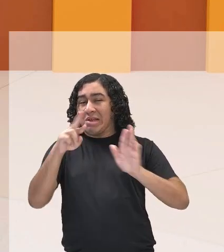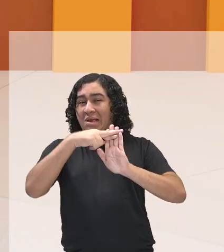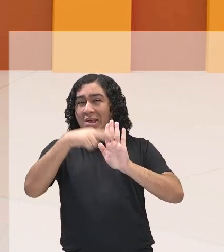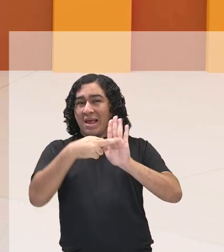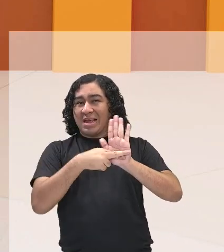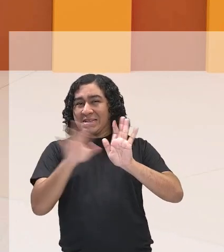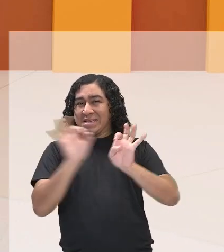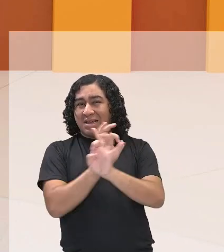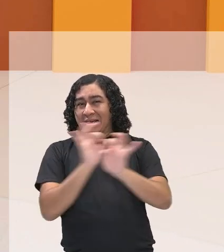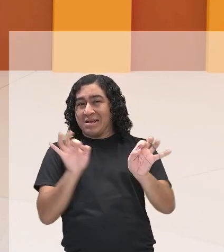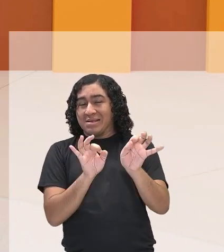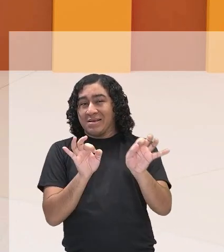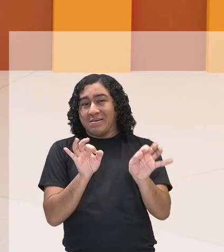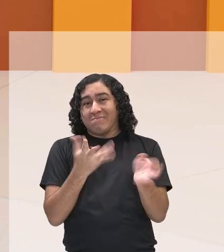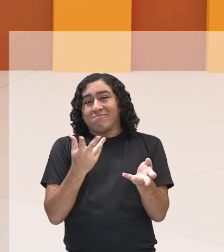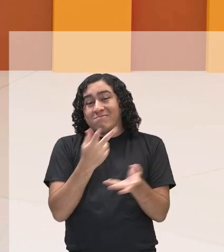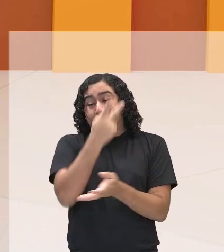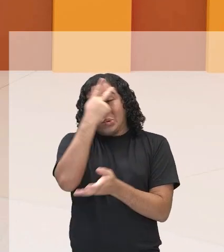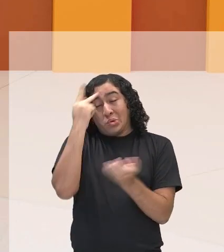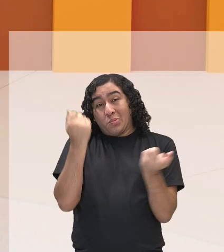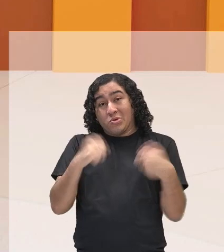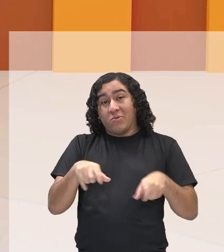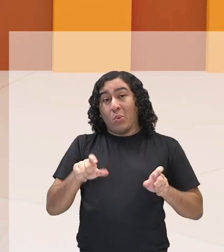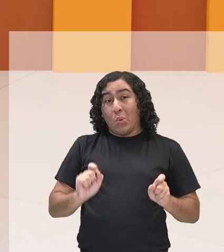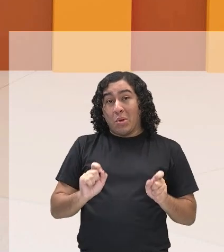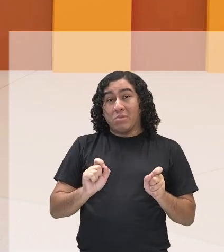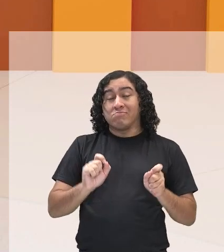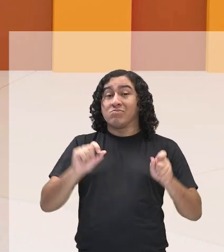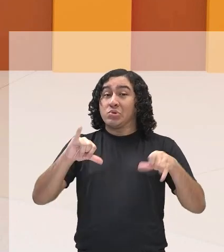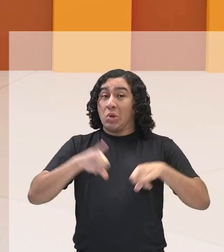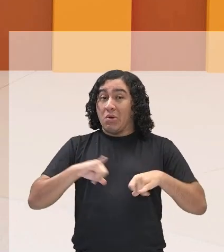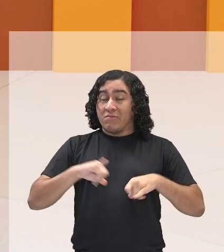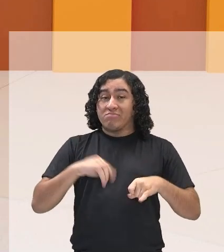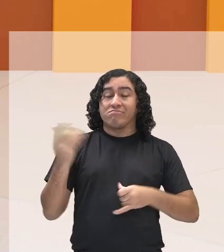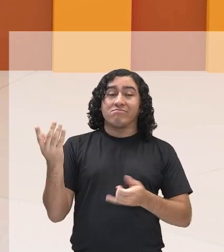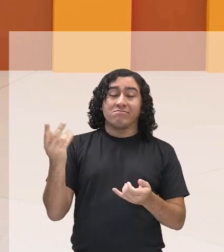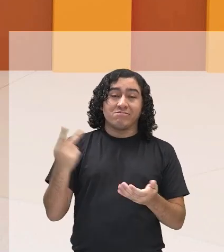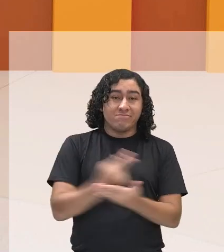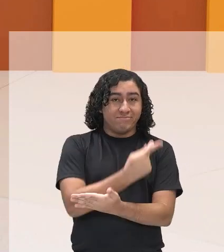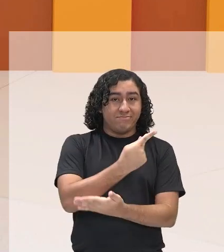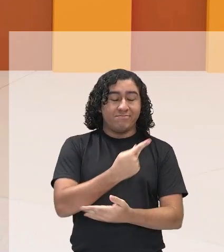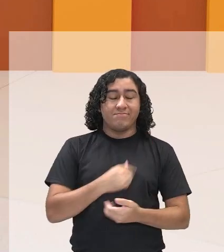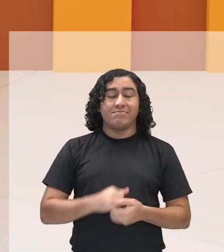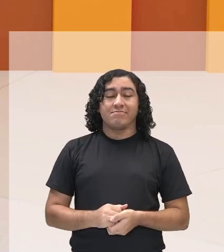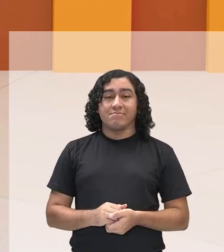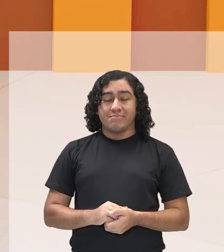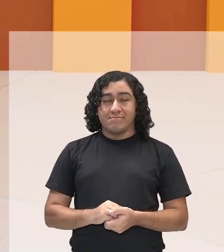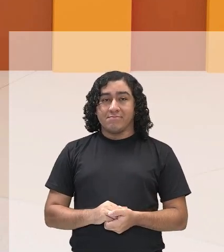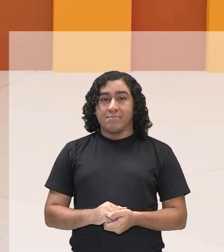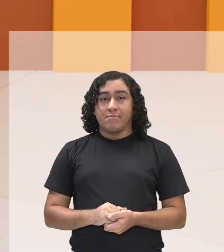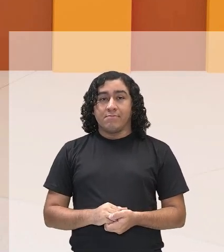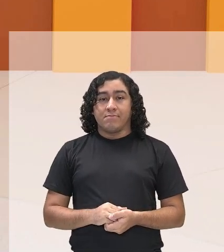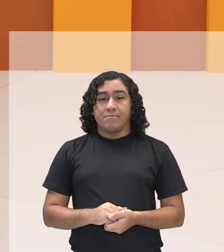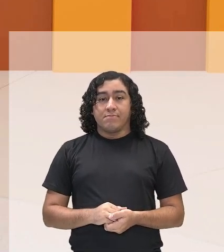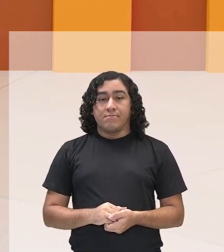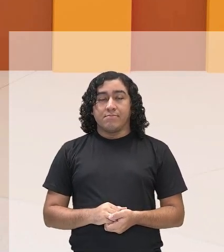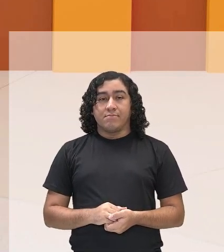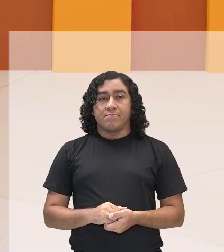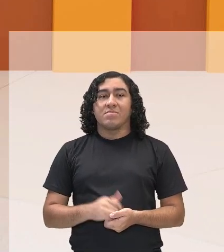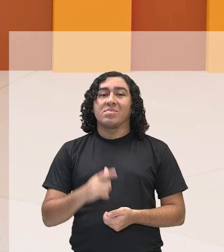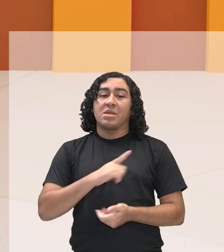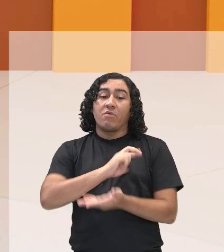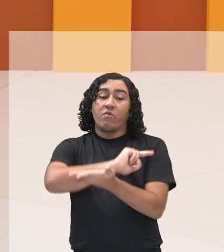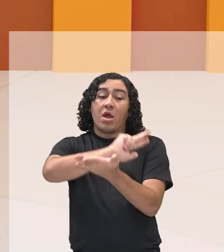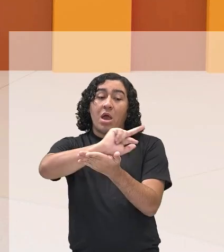tem uma tendência a se entrar pelo caminho errado, né? E aí você vê várias pessoas